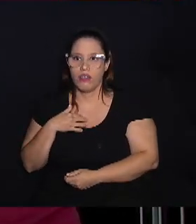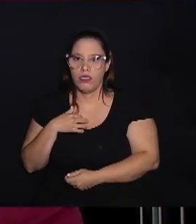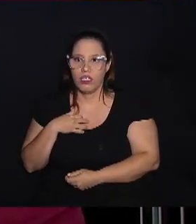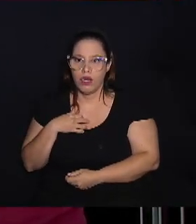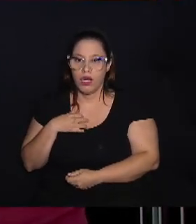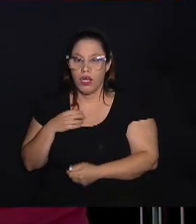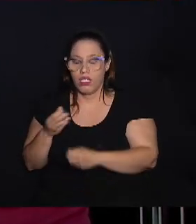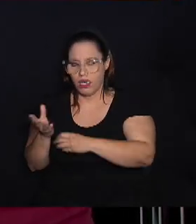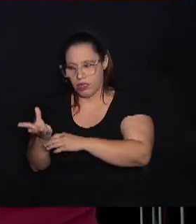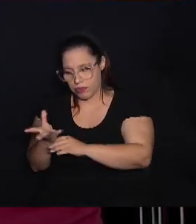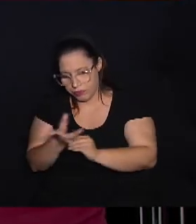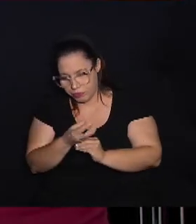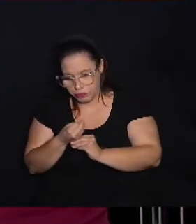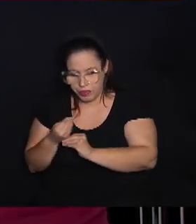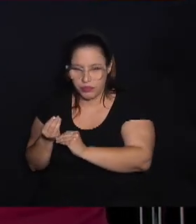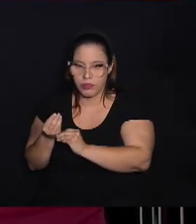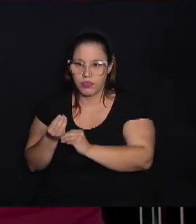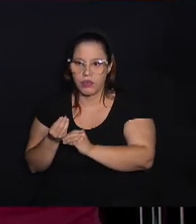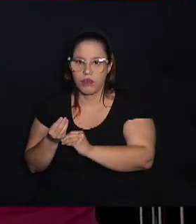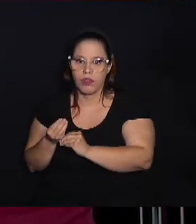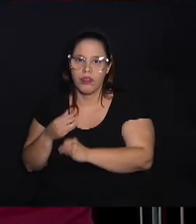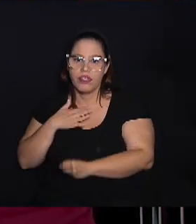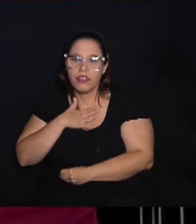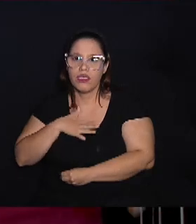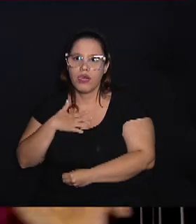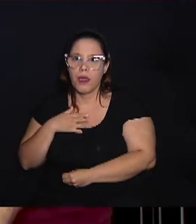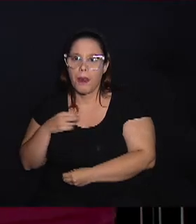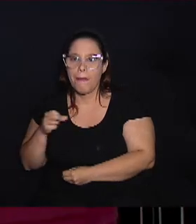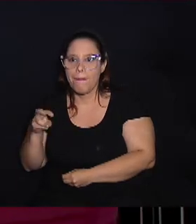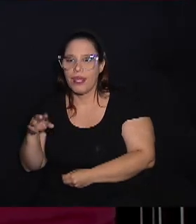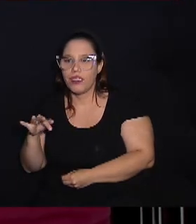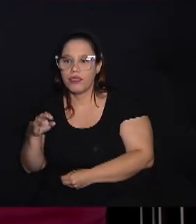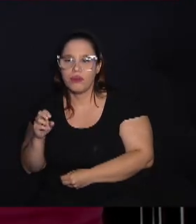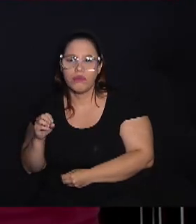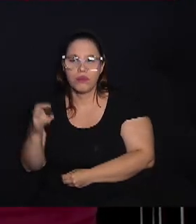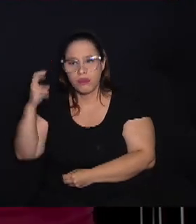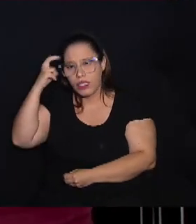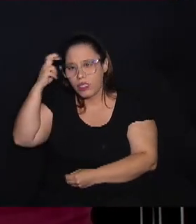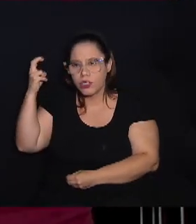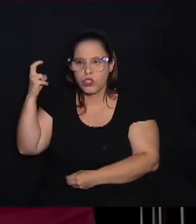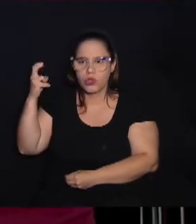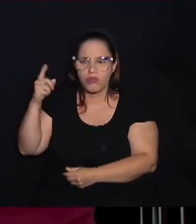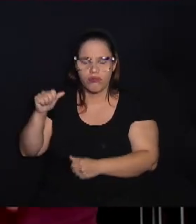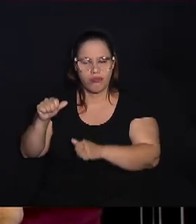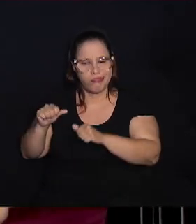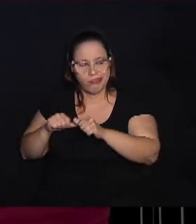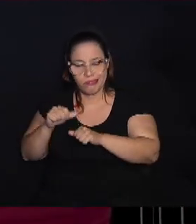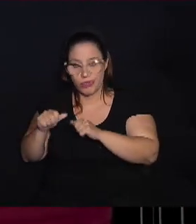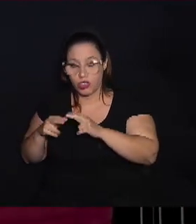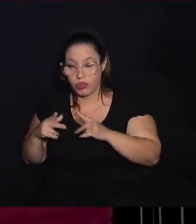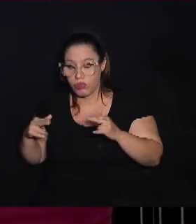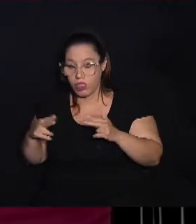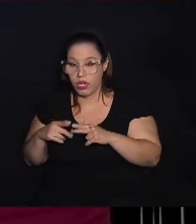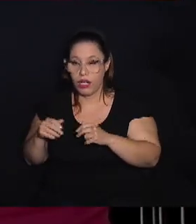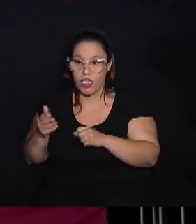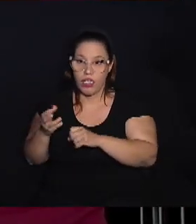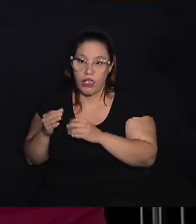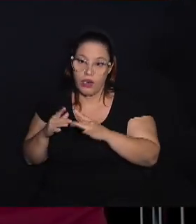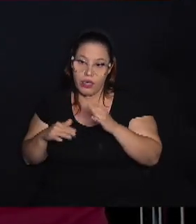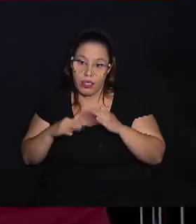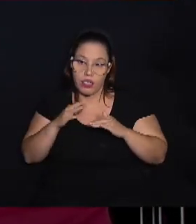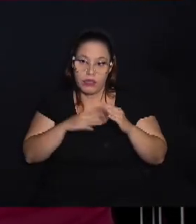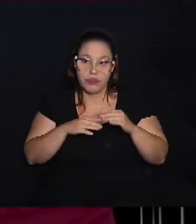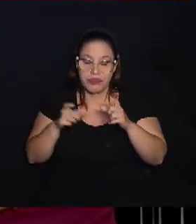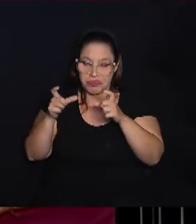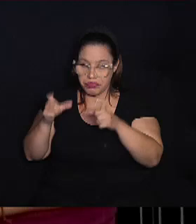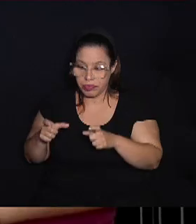linguagens artísticas, pode ser alguém que gosta de meio ambiente, permacultura, enfim, tem muitas áreas que tem campo para isso. Se a